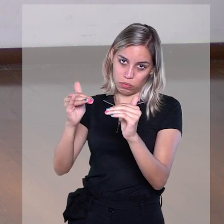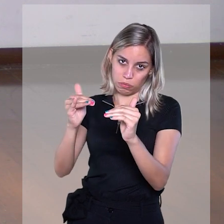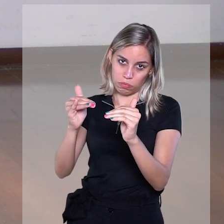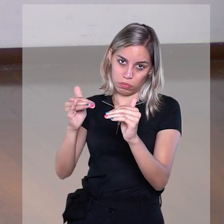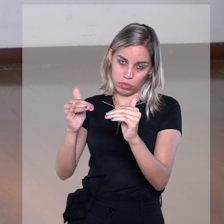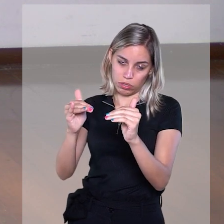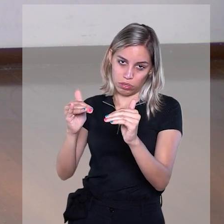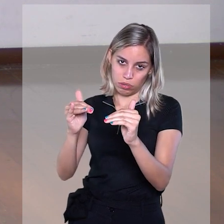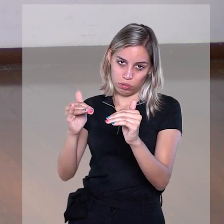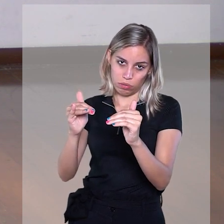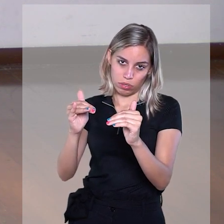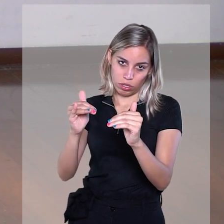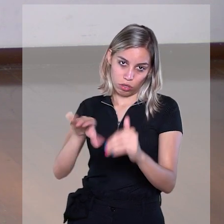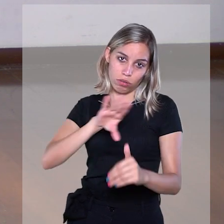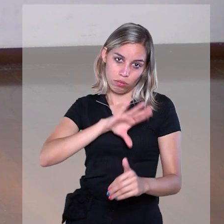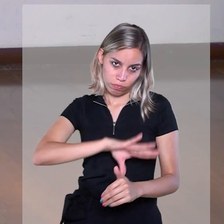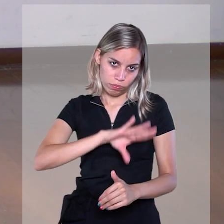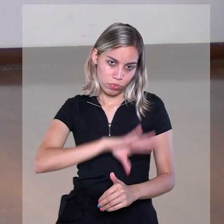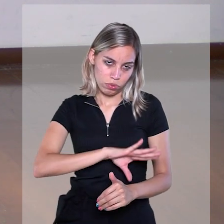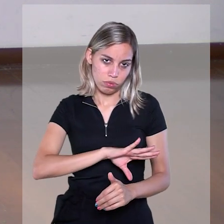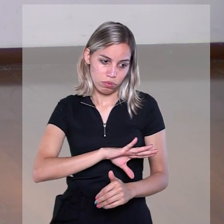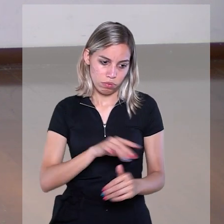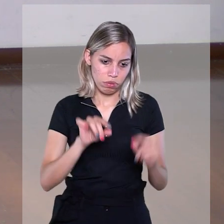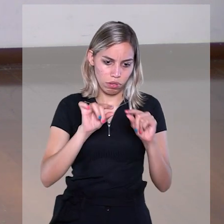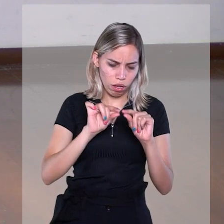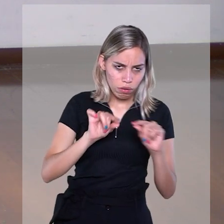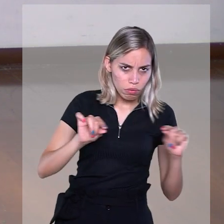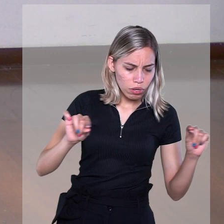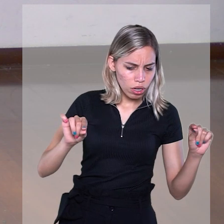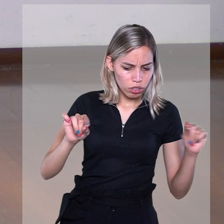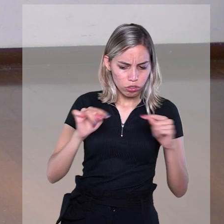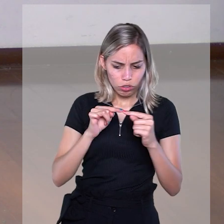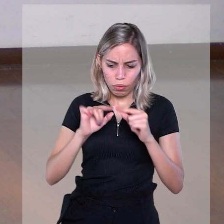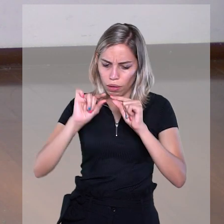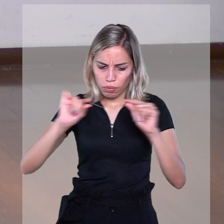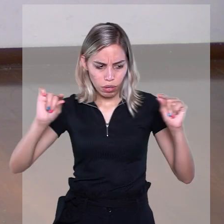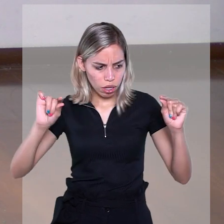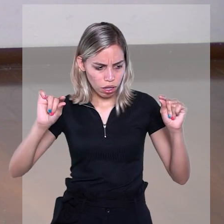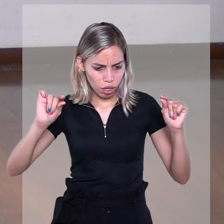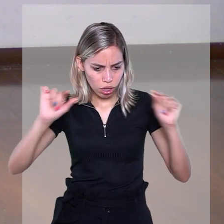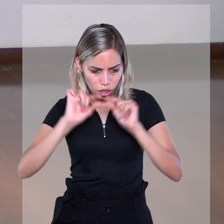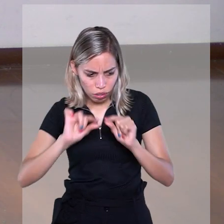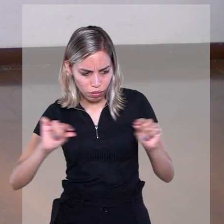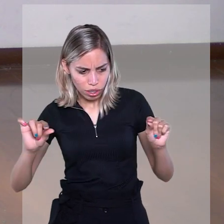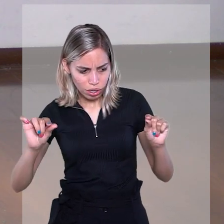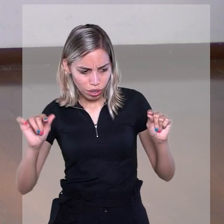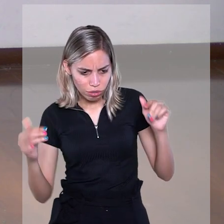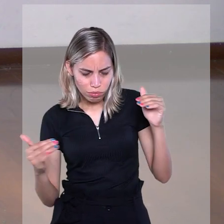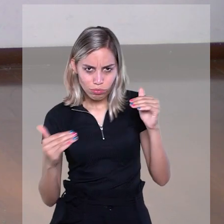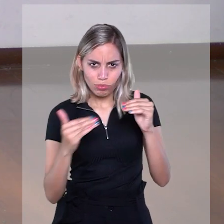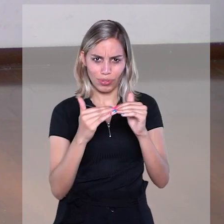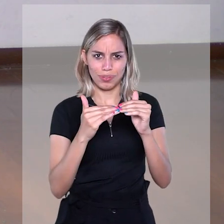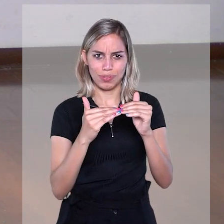da sílaba, da frase, uma frase que conversa com outra. Mundos se abrem a partir